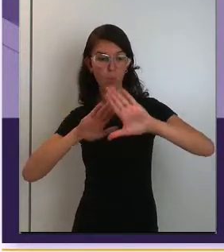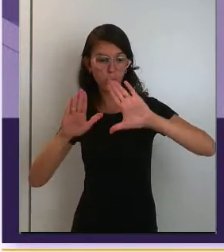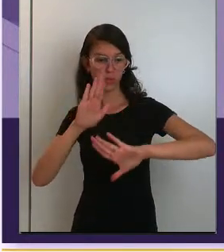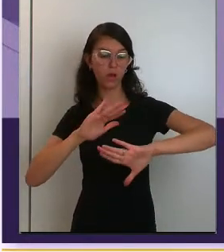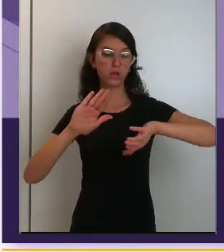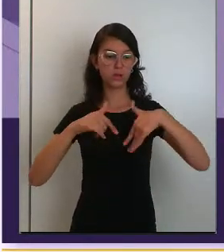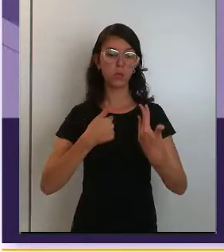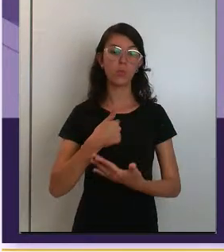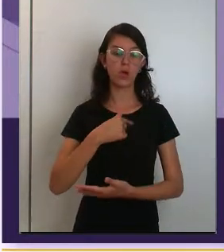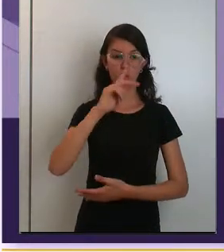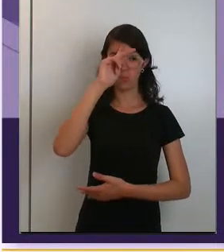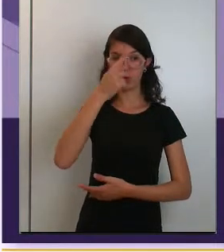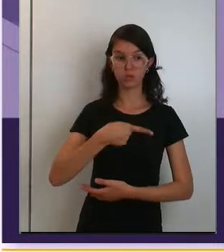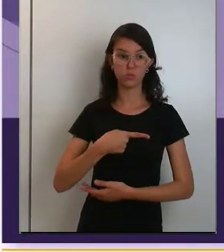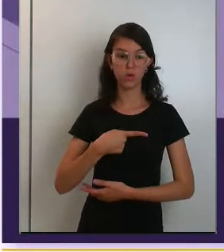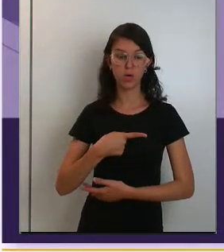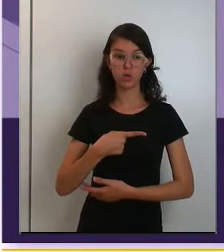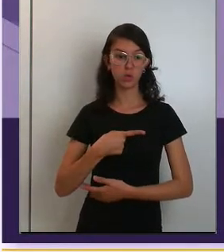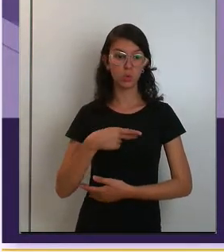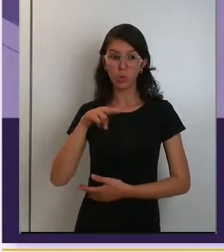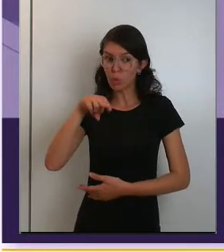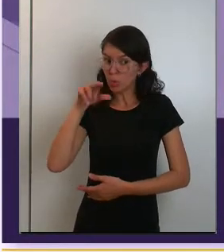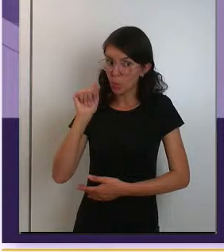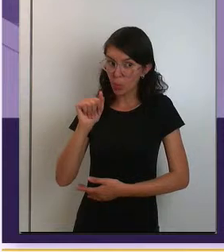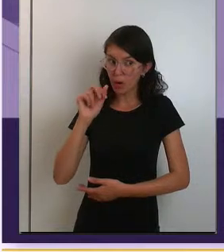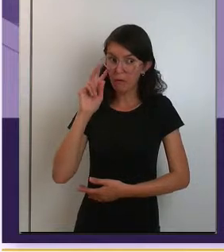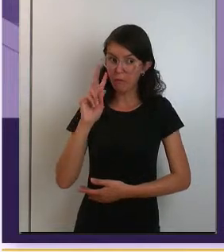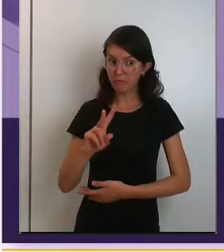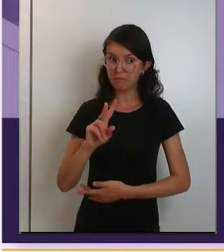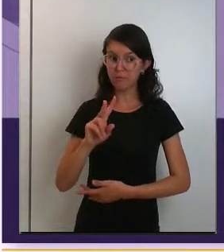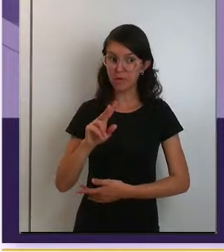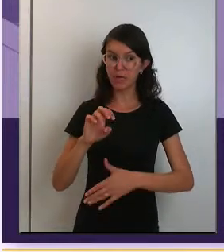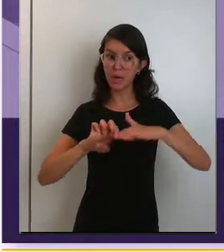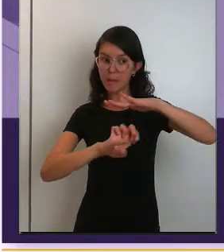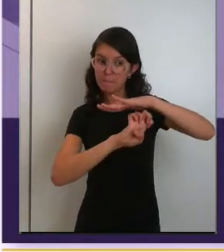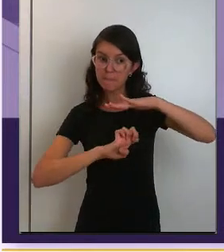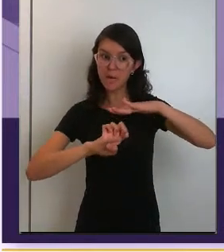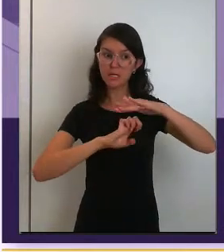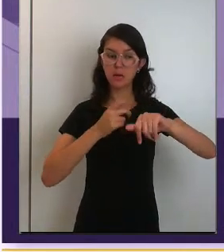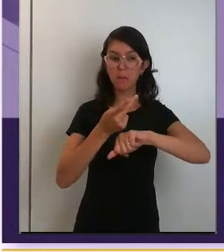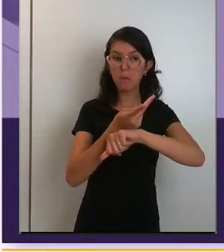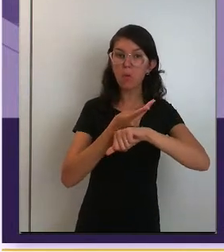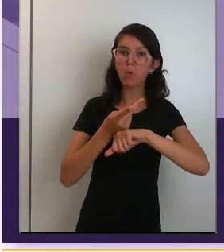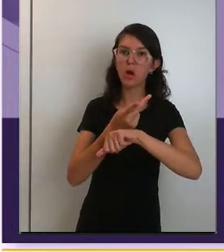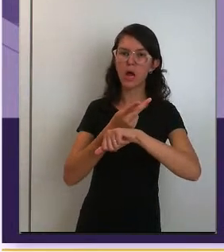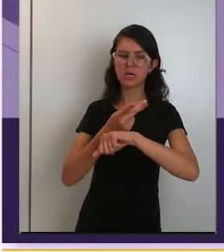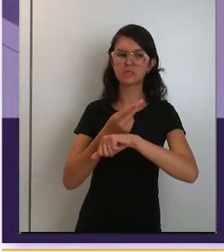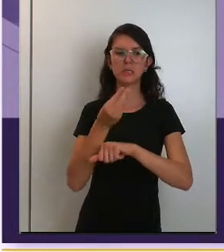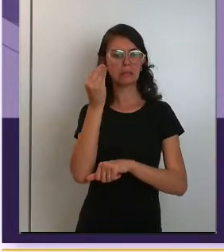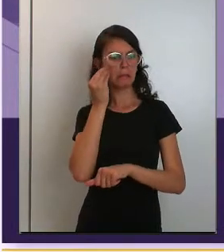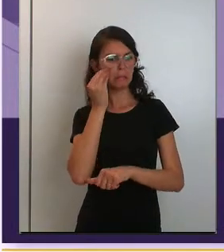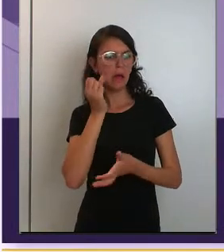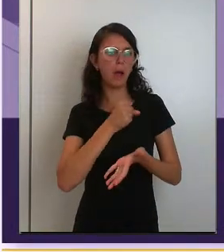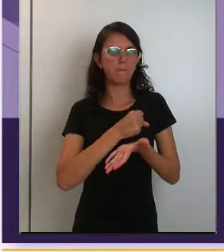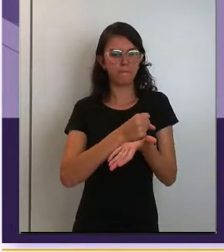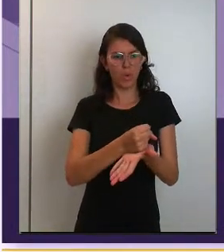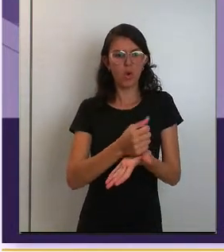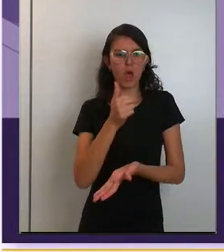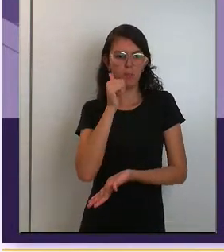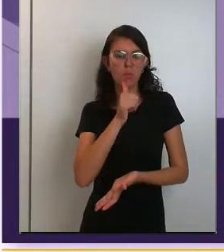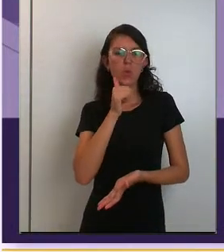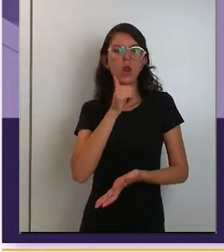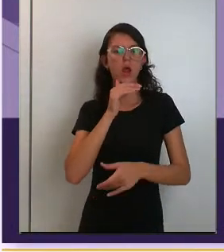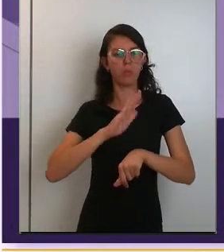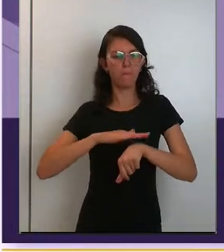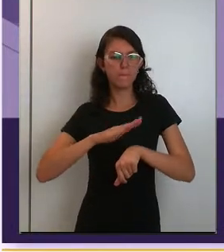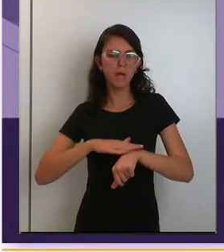eu, particularmente, nunca vi nenhuma empresa que adotasse medidas que buscassem compensar esse tempo da mulher fora da